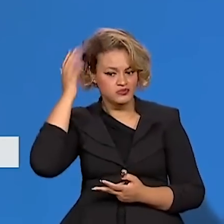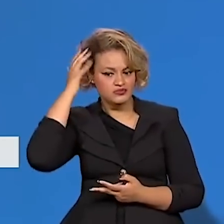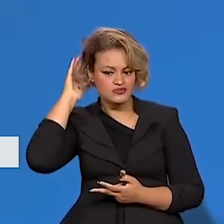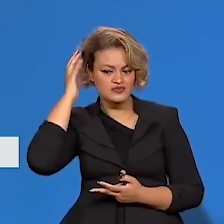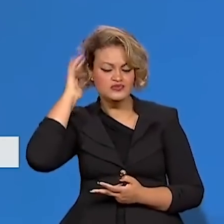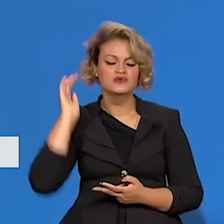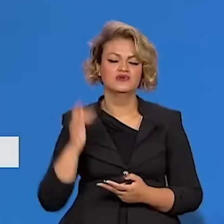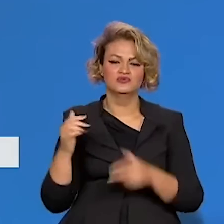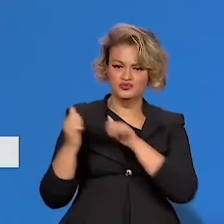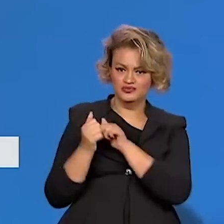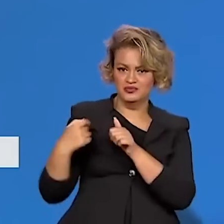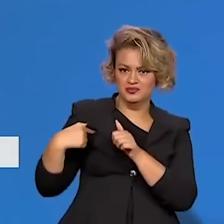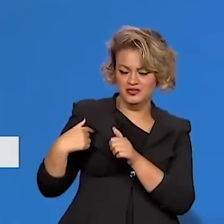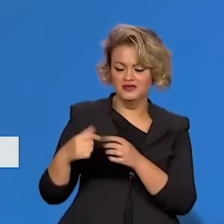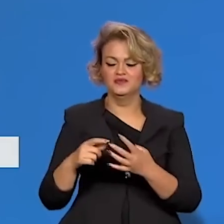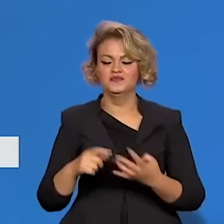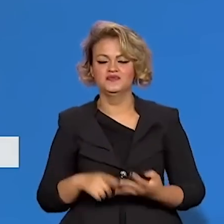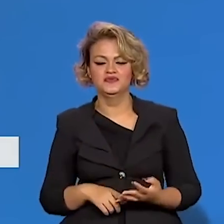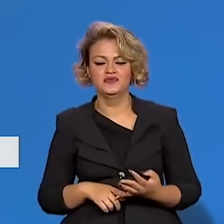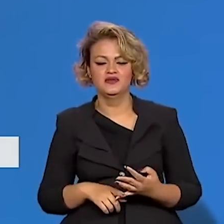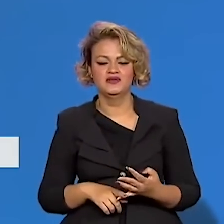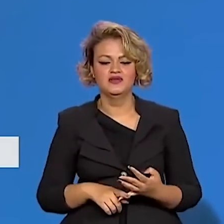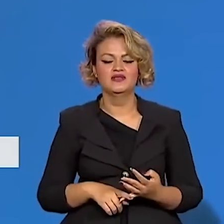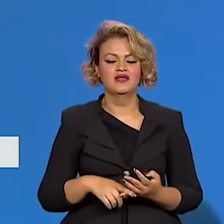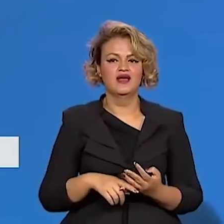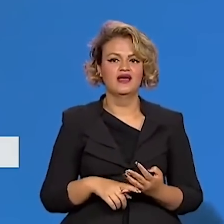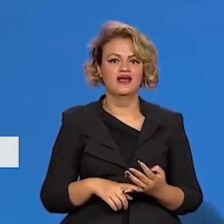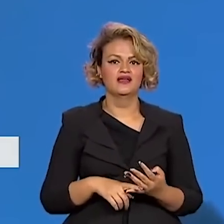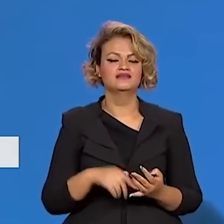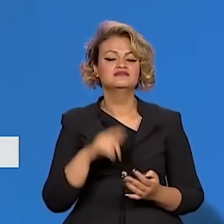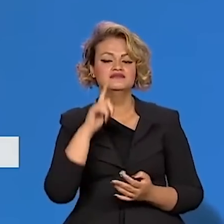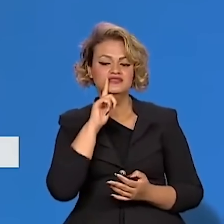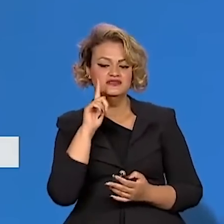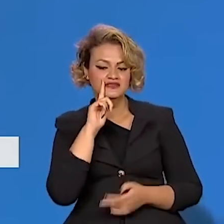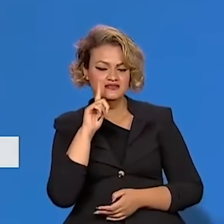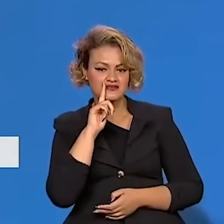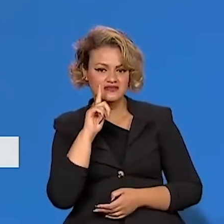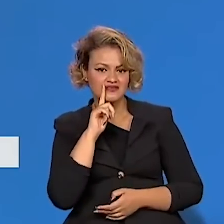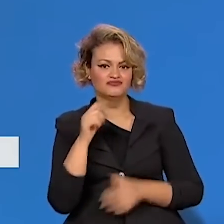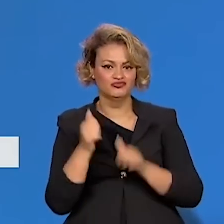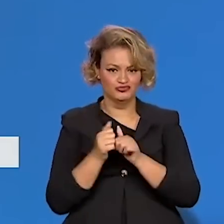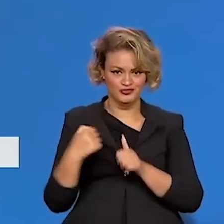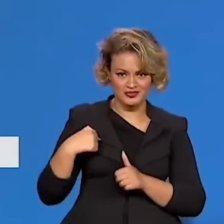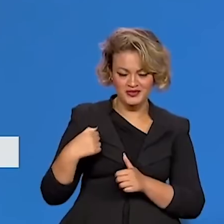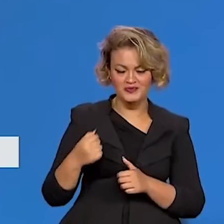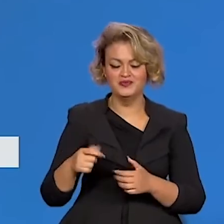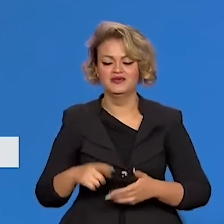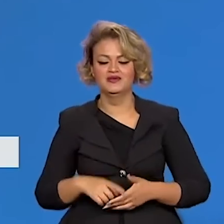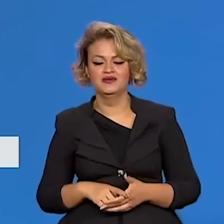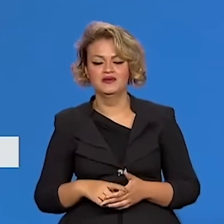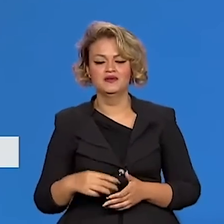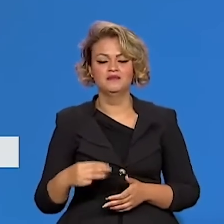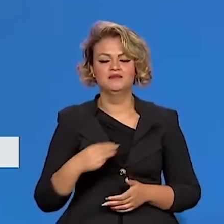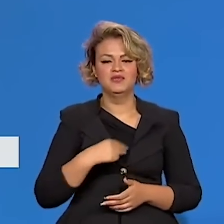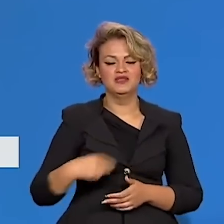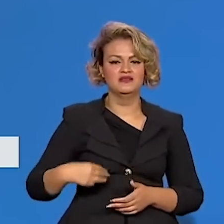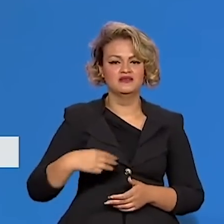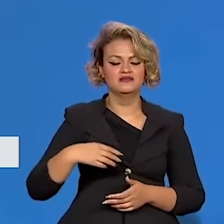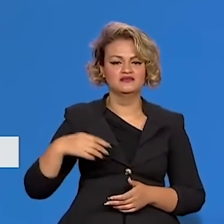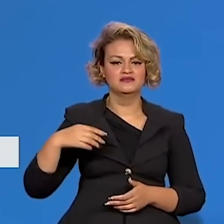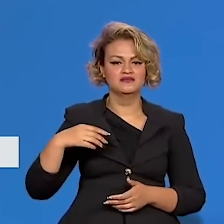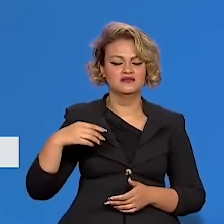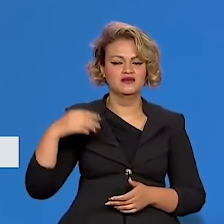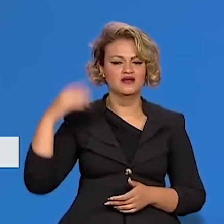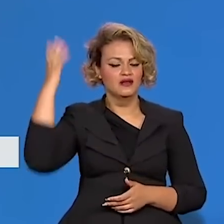que me acompanha nessa viagem nível Trindade ministra da saúde que me acompanha Luciana Santos